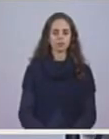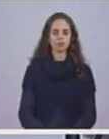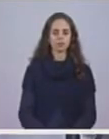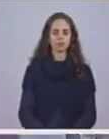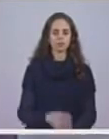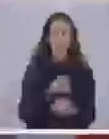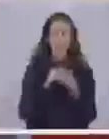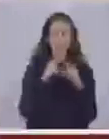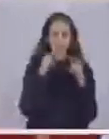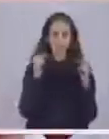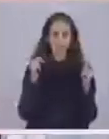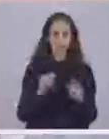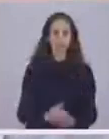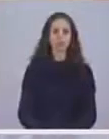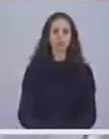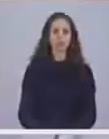Oremos.